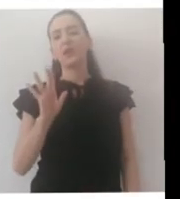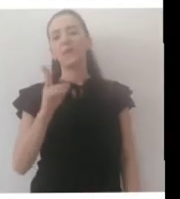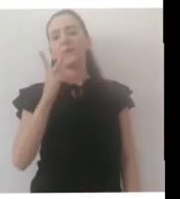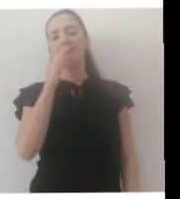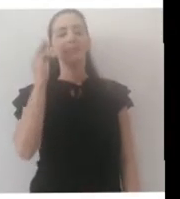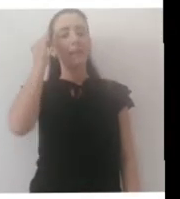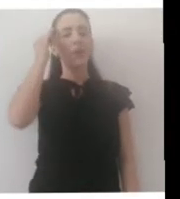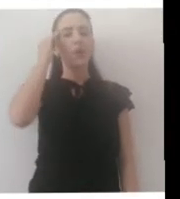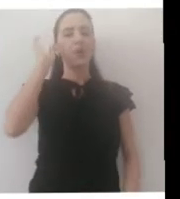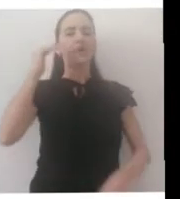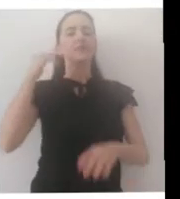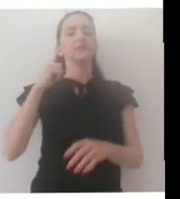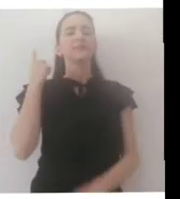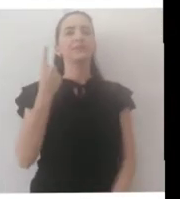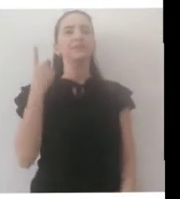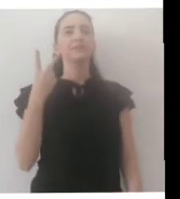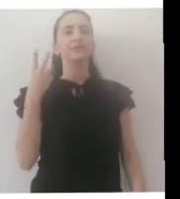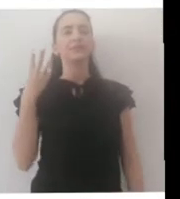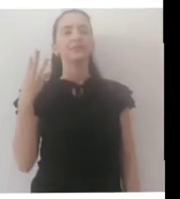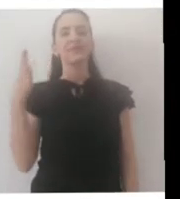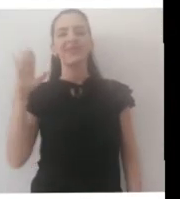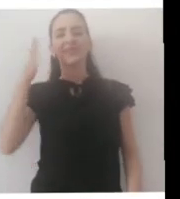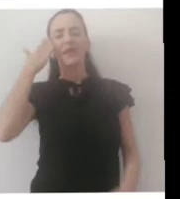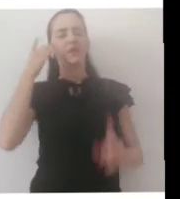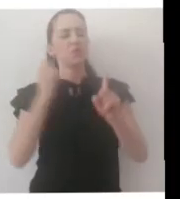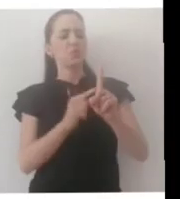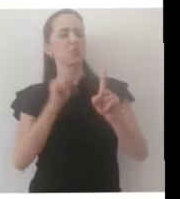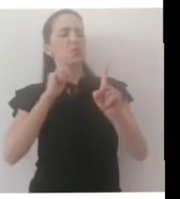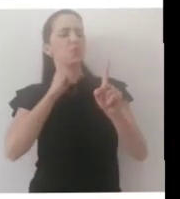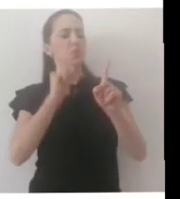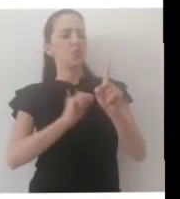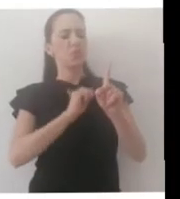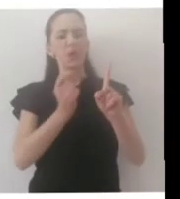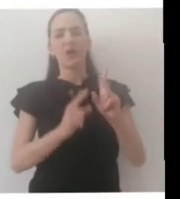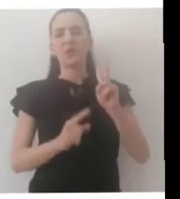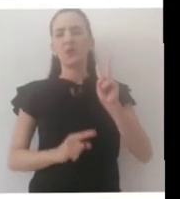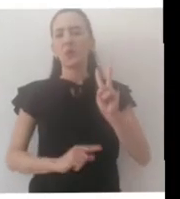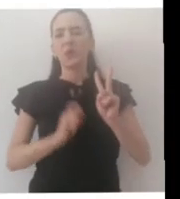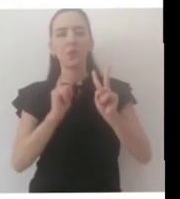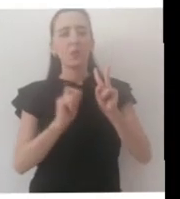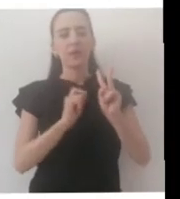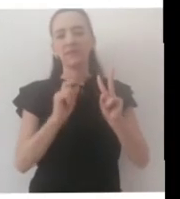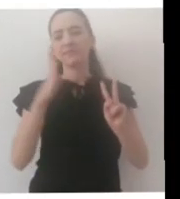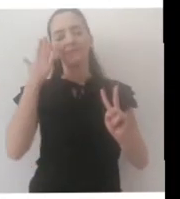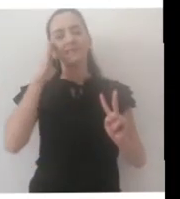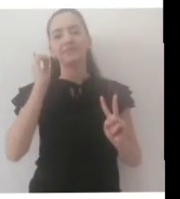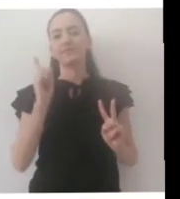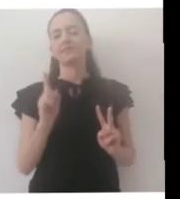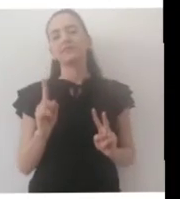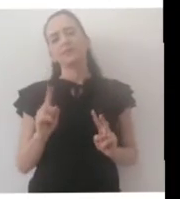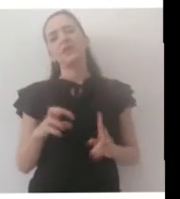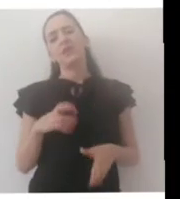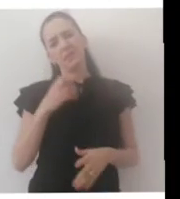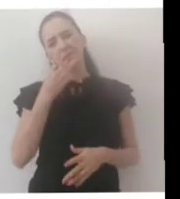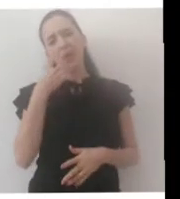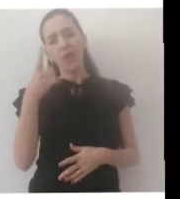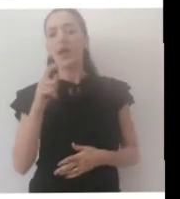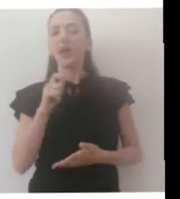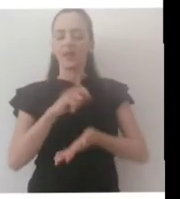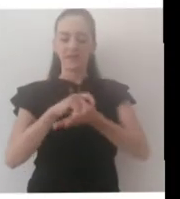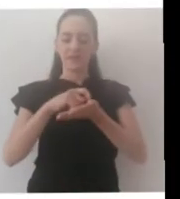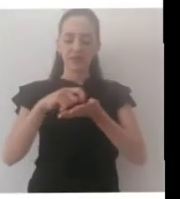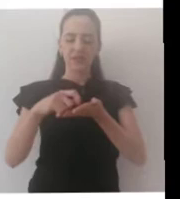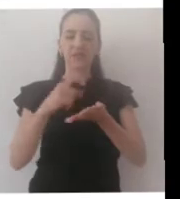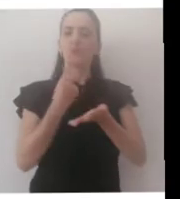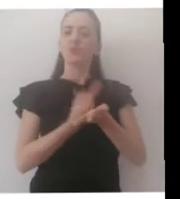contar e escrever números, se isto lhe for de seu interesse, mas isto não basta. O que é que ele quer dizer